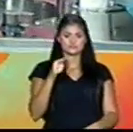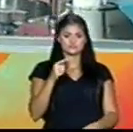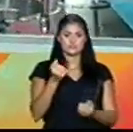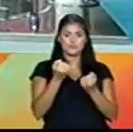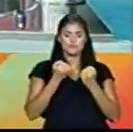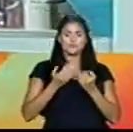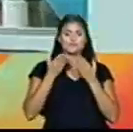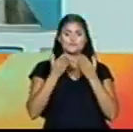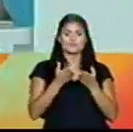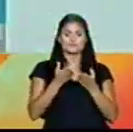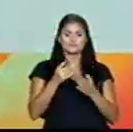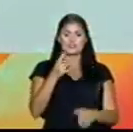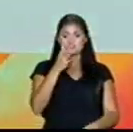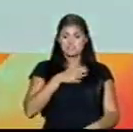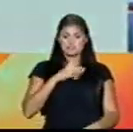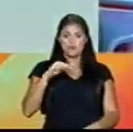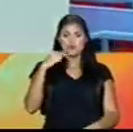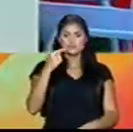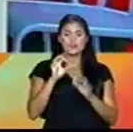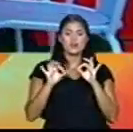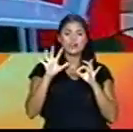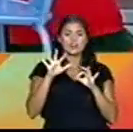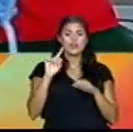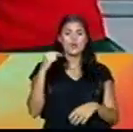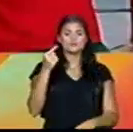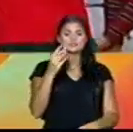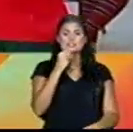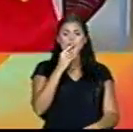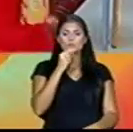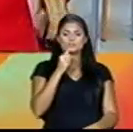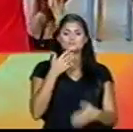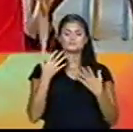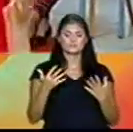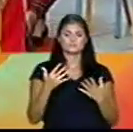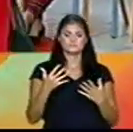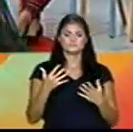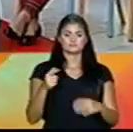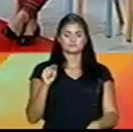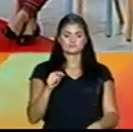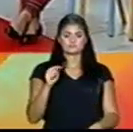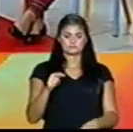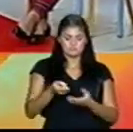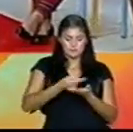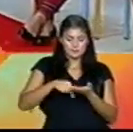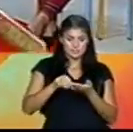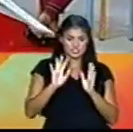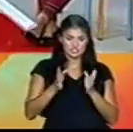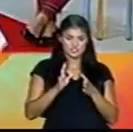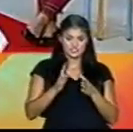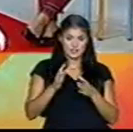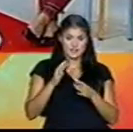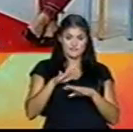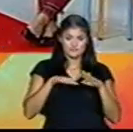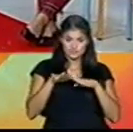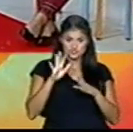forno, porque disse-me que tinha então outras sugestões de sabores. Sim, ora bem. Destas panquecas, já trouxe aqui umas feitas,